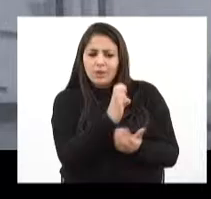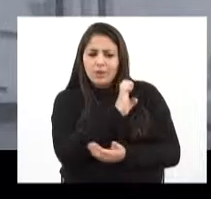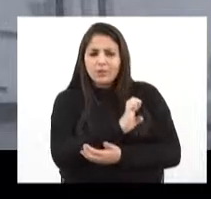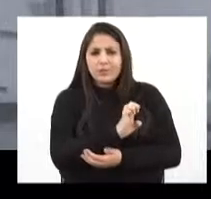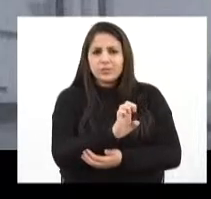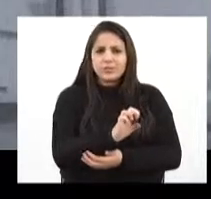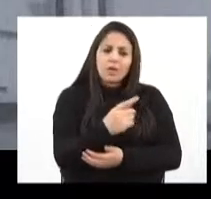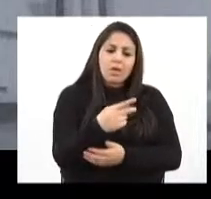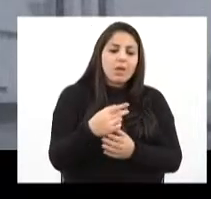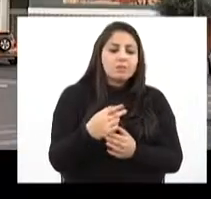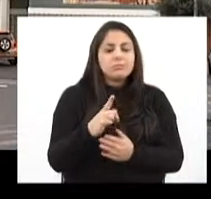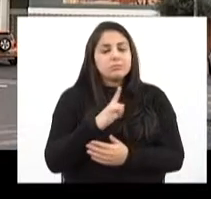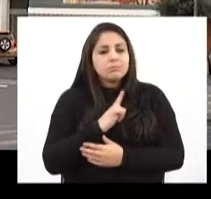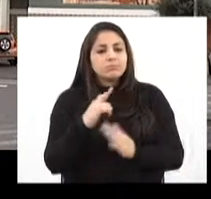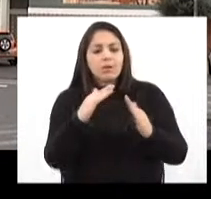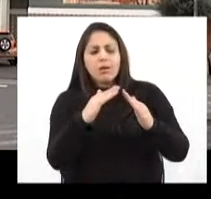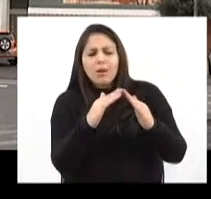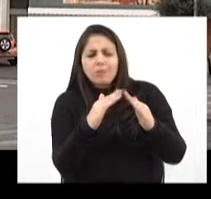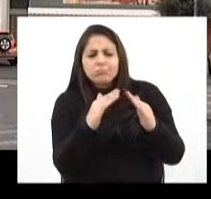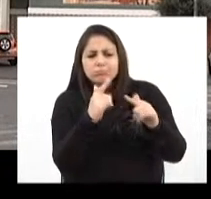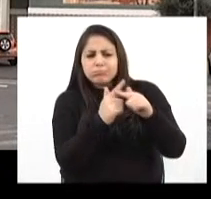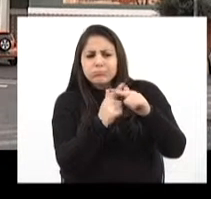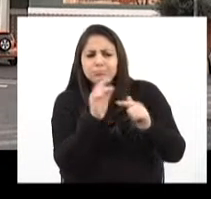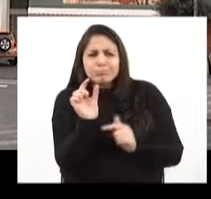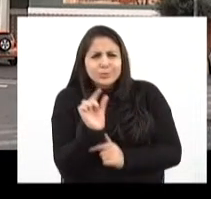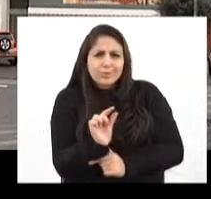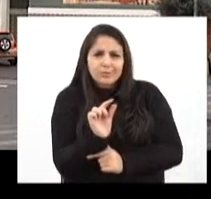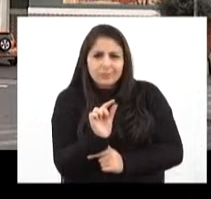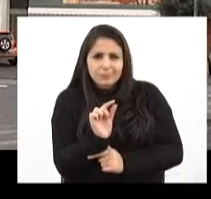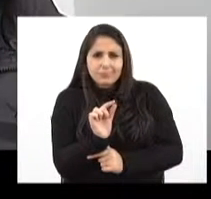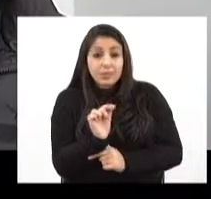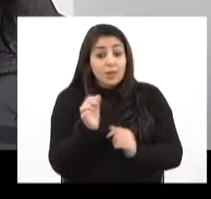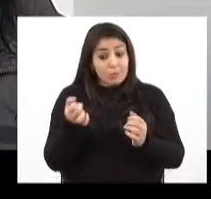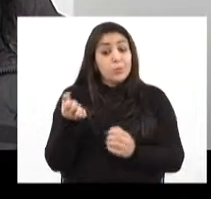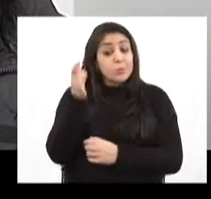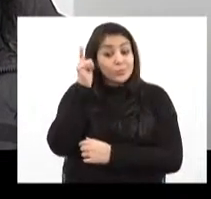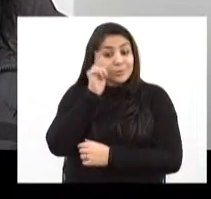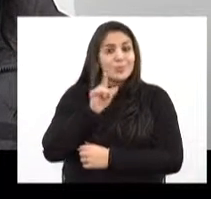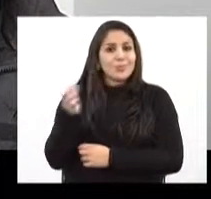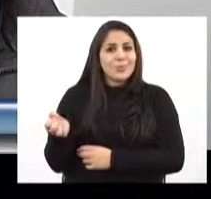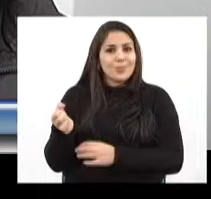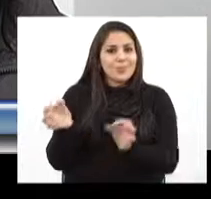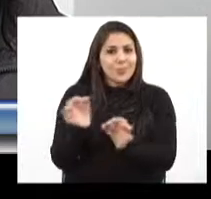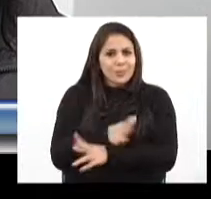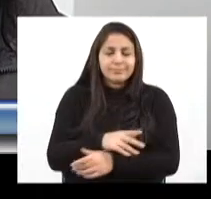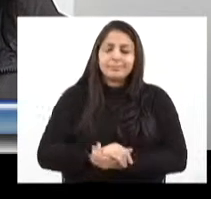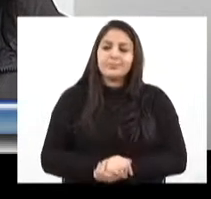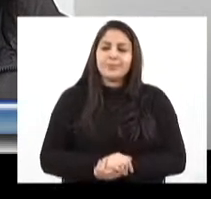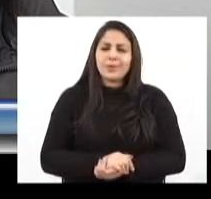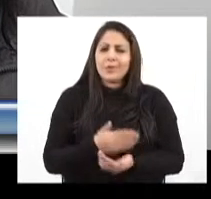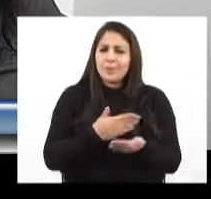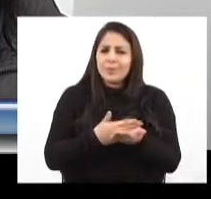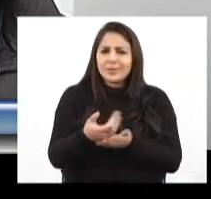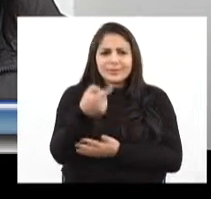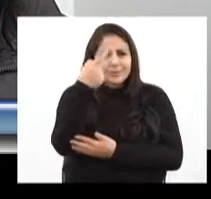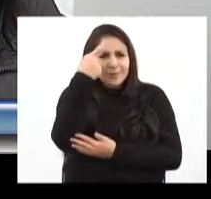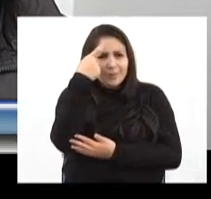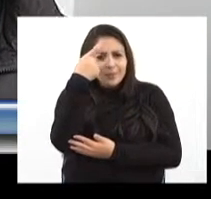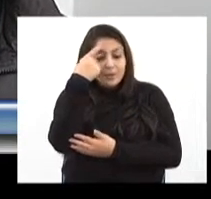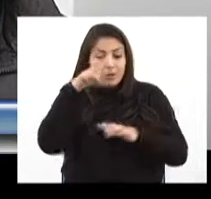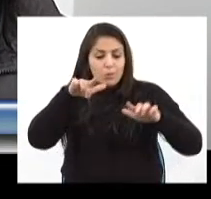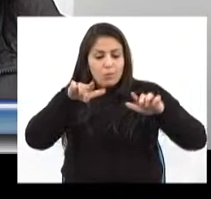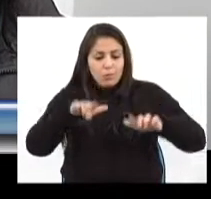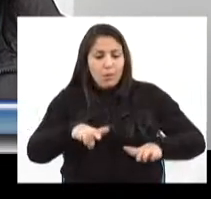nesta pequena capela, até que a nova casa ficou pronta. Se tratava de pensar